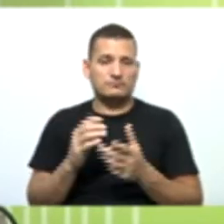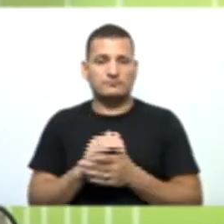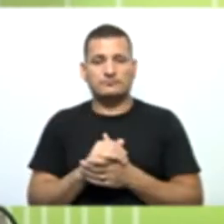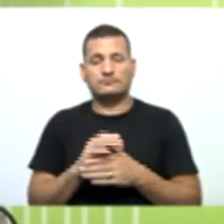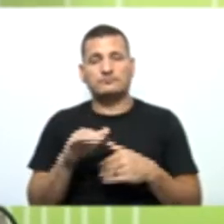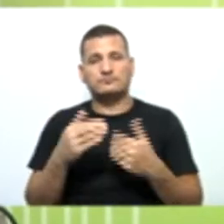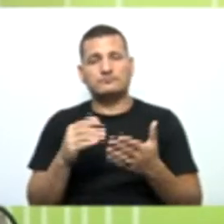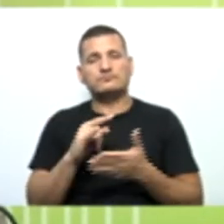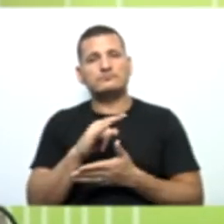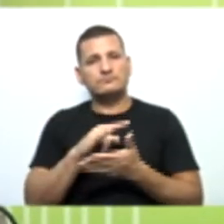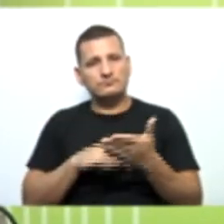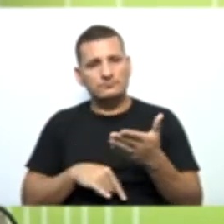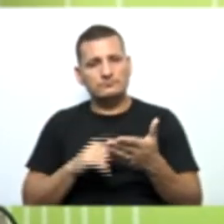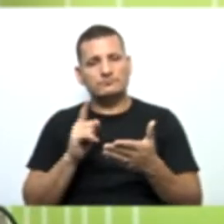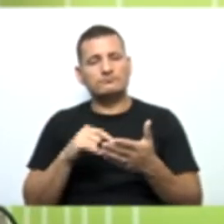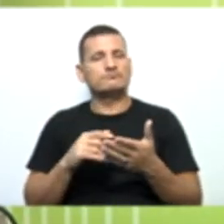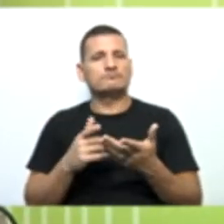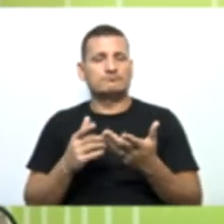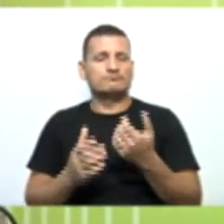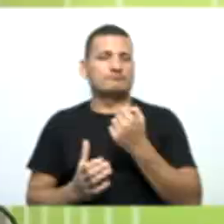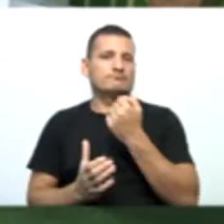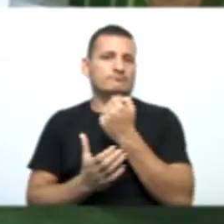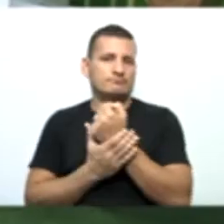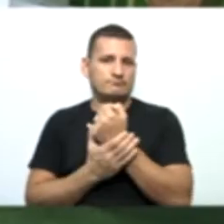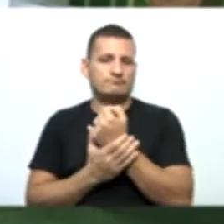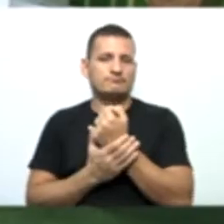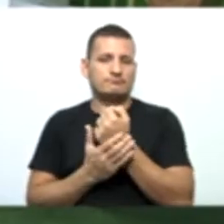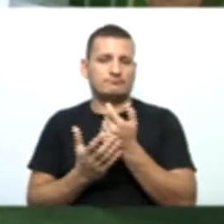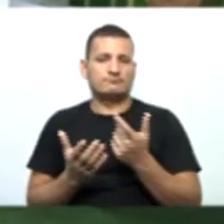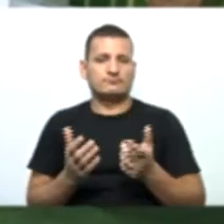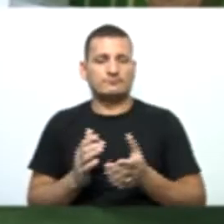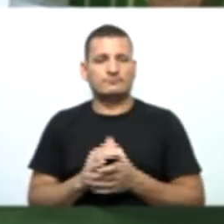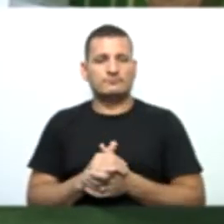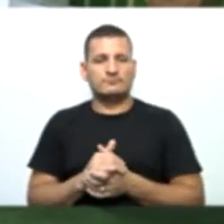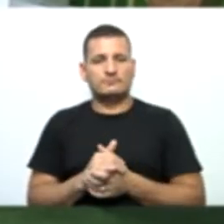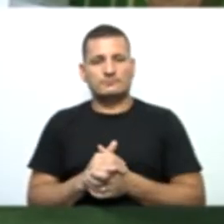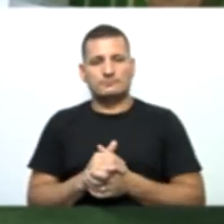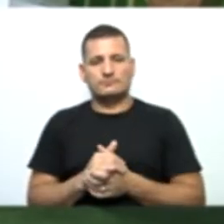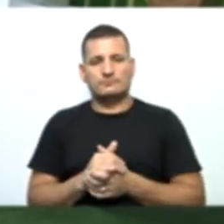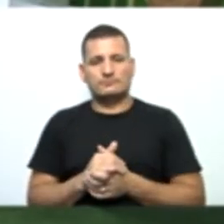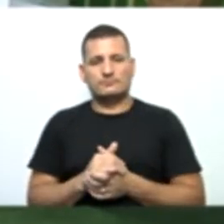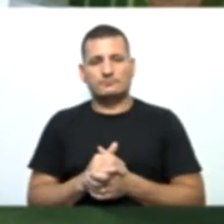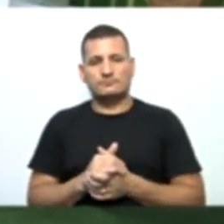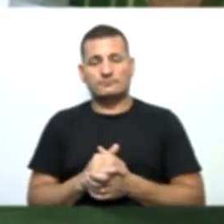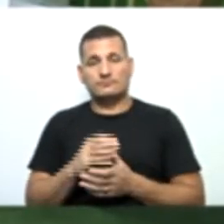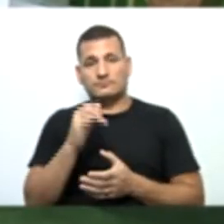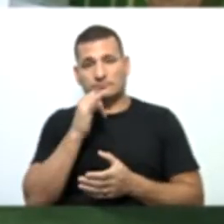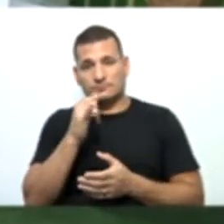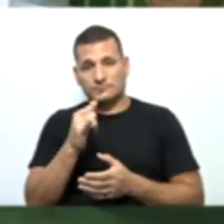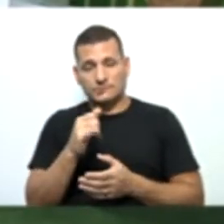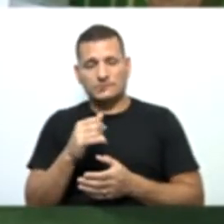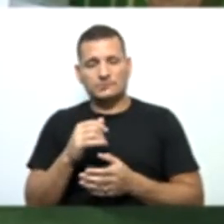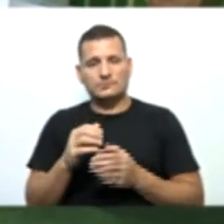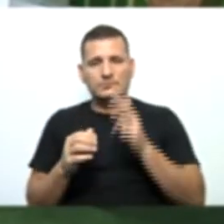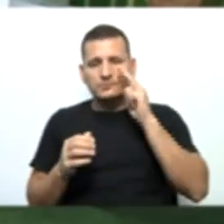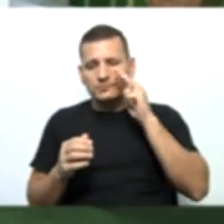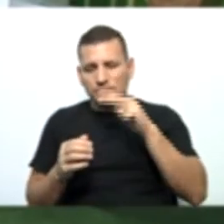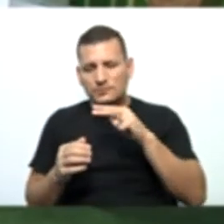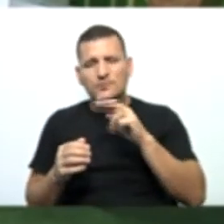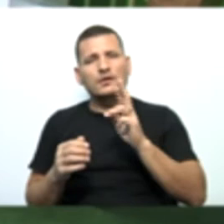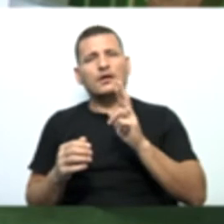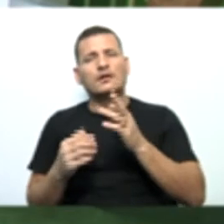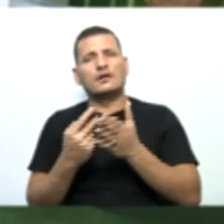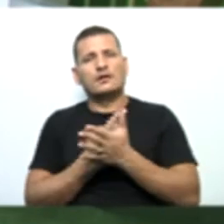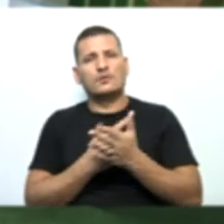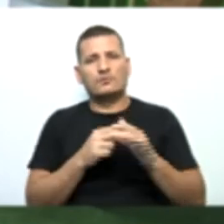a documentação já vai se respaldar, não é isso, professor Marlon? Na hora que ele identificar que o erro não foi do